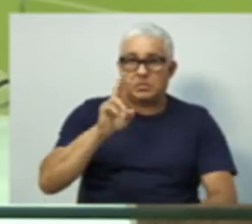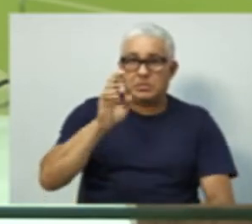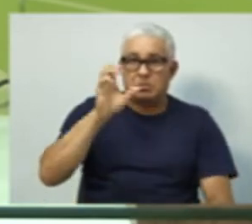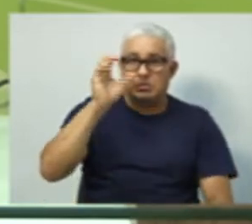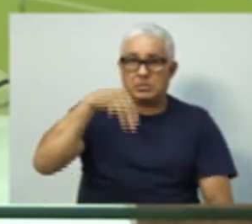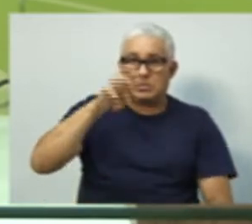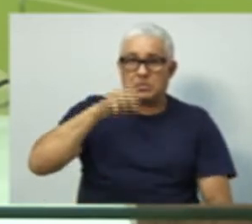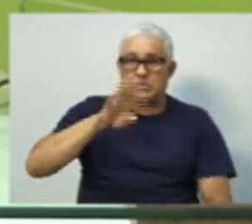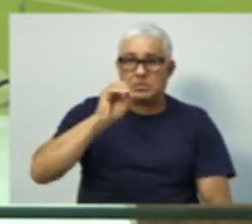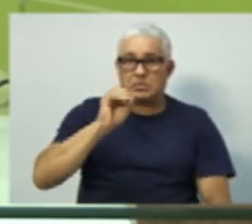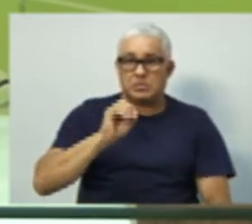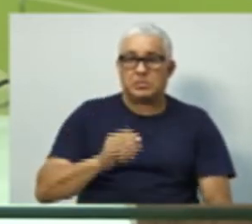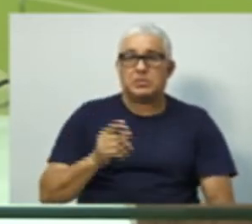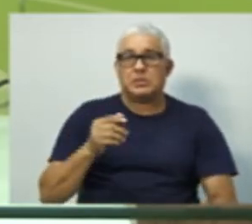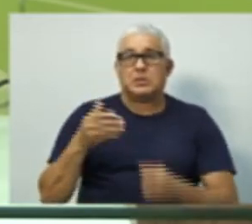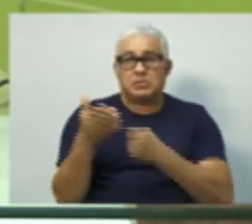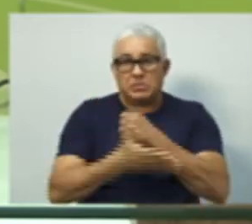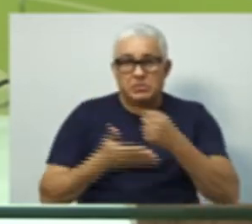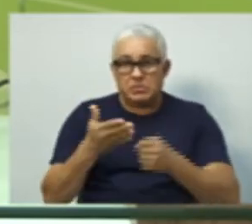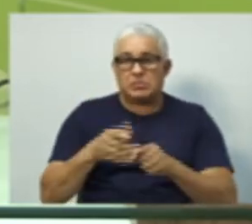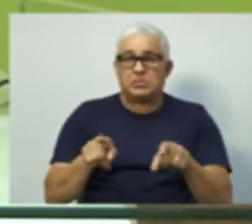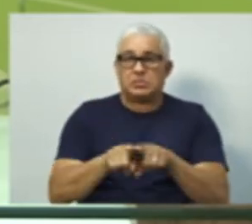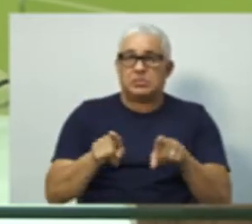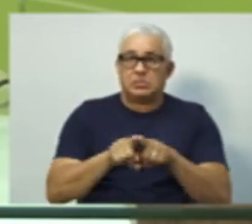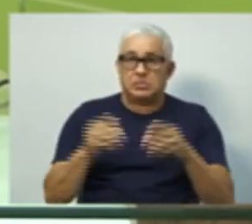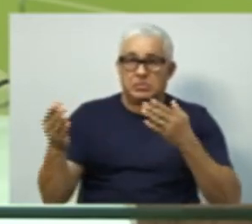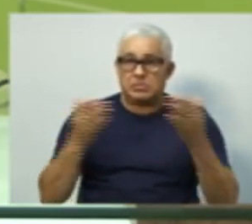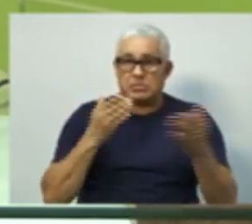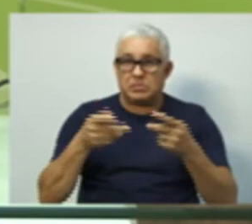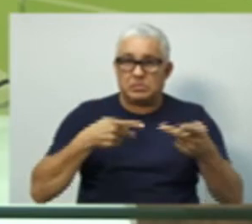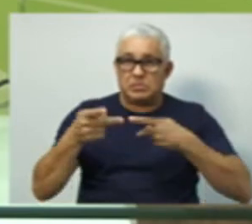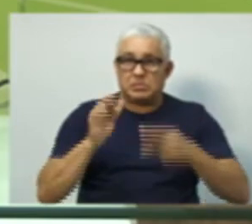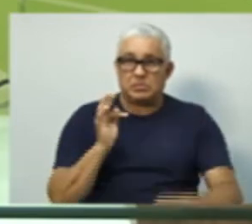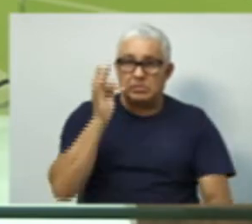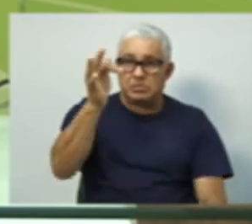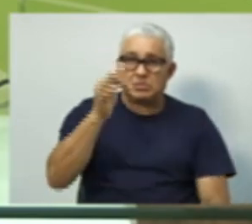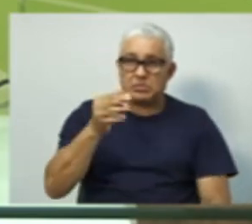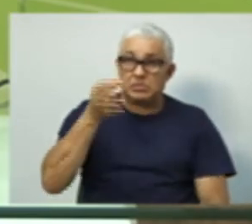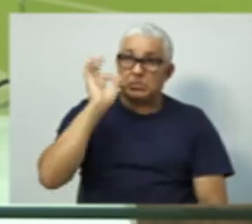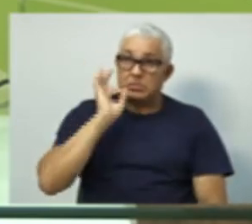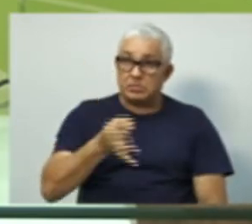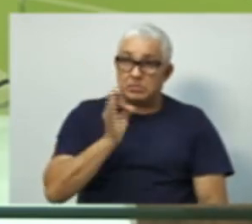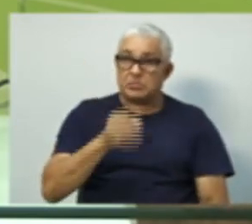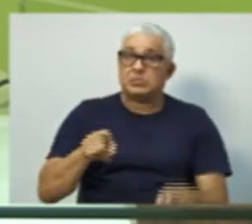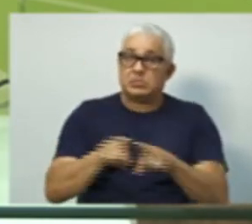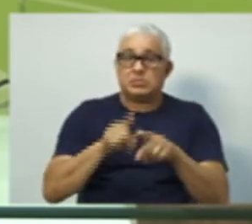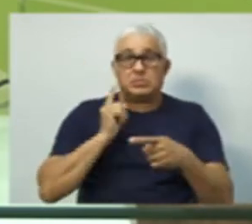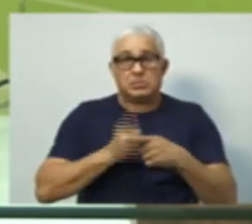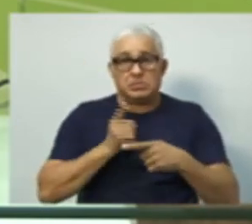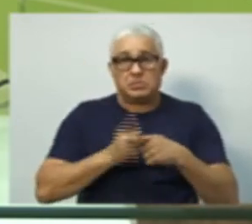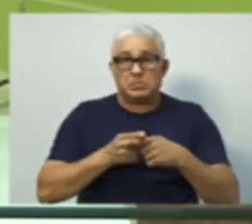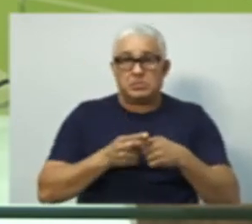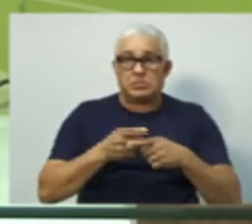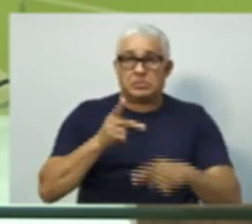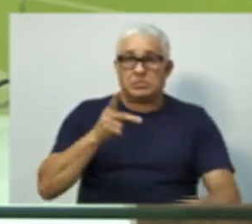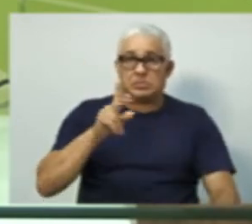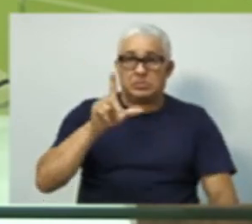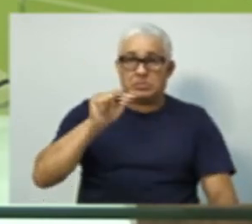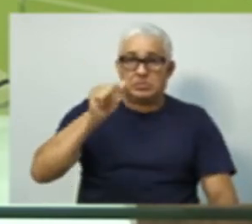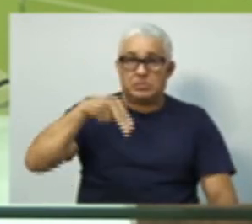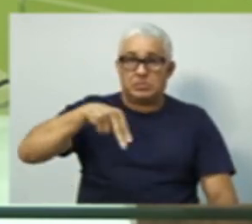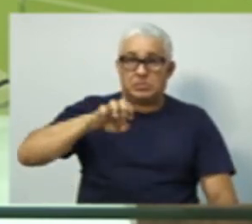de férias no final do ano, então você tem que se planejar. Daí a importância da nossa disciplina. Fazer um planejamento, né, para